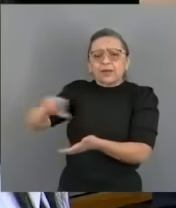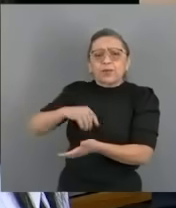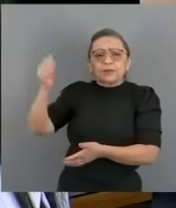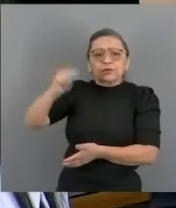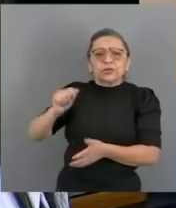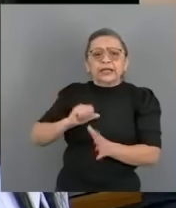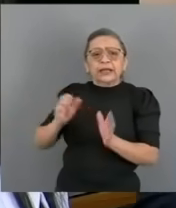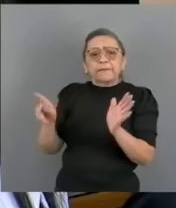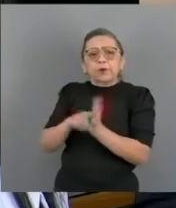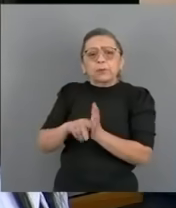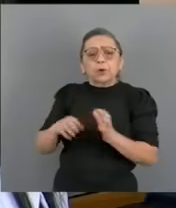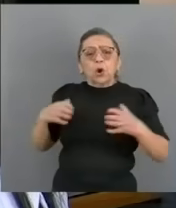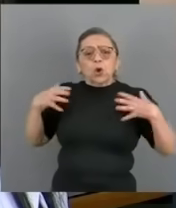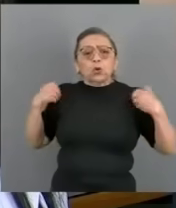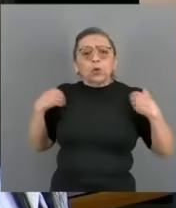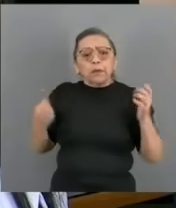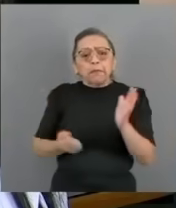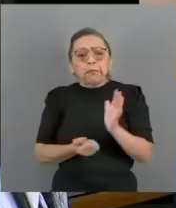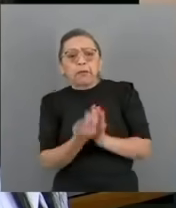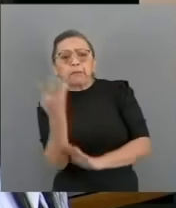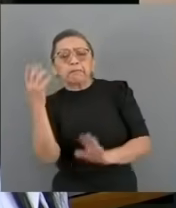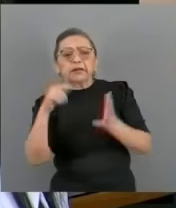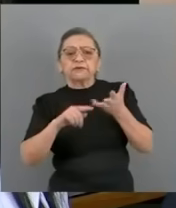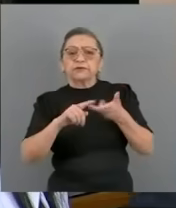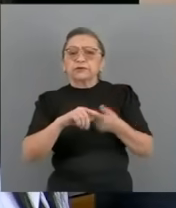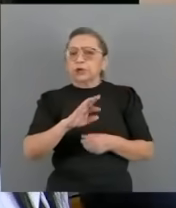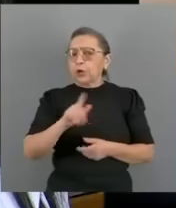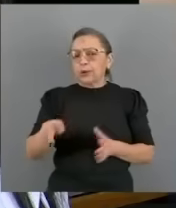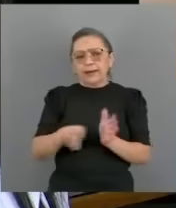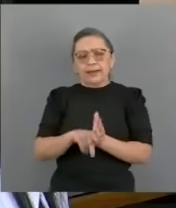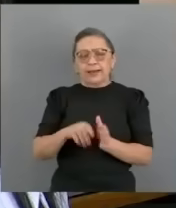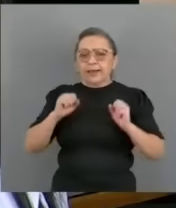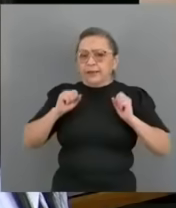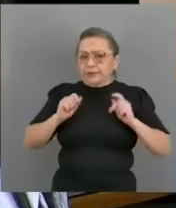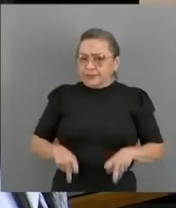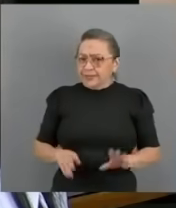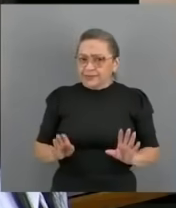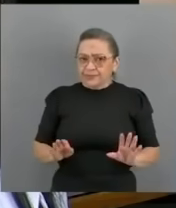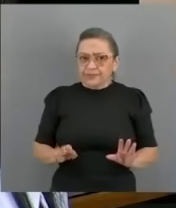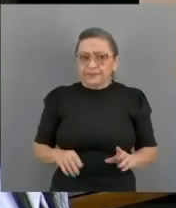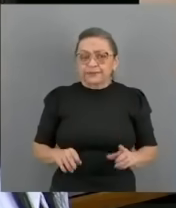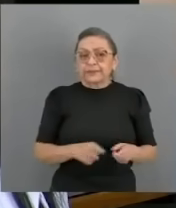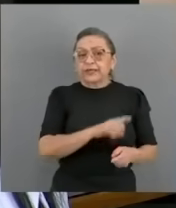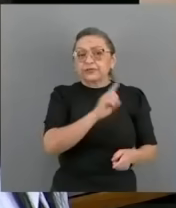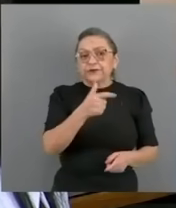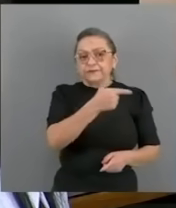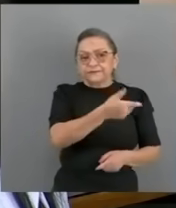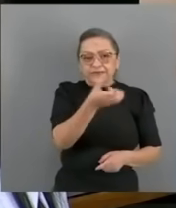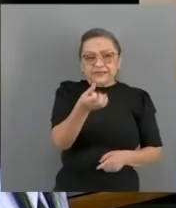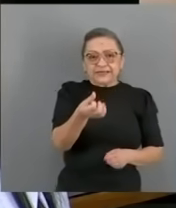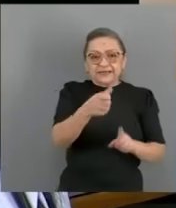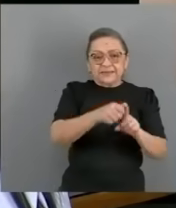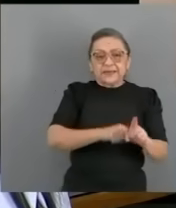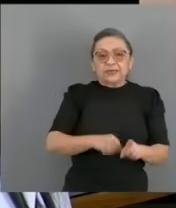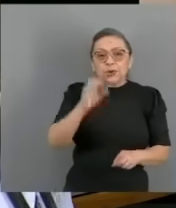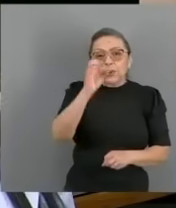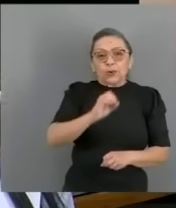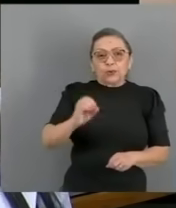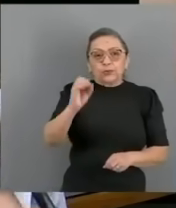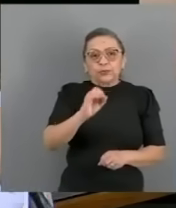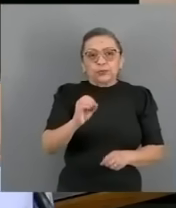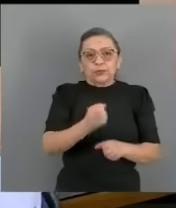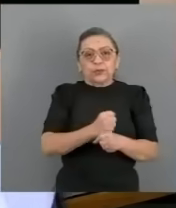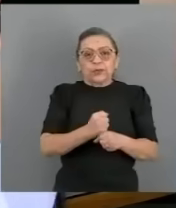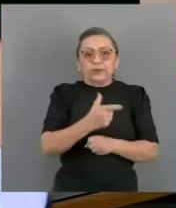benefícios. Não era uma entidade de aposentados e aposentadas. No dia 26 de 10